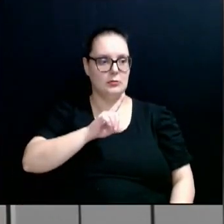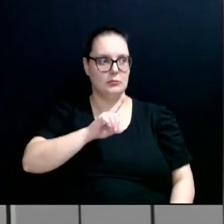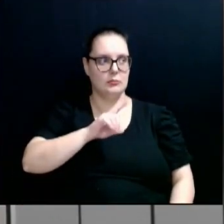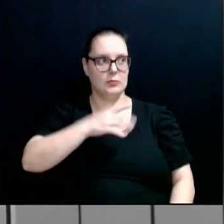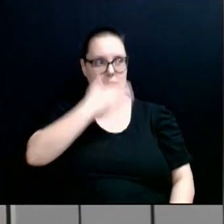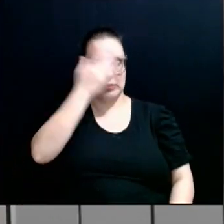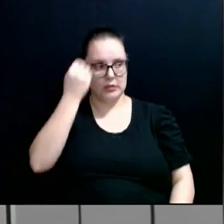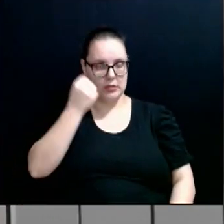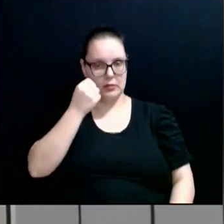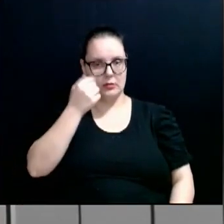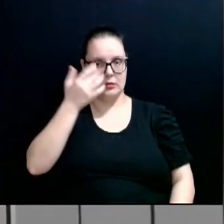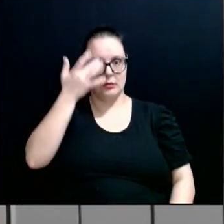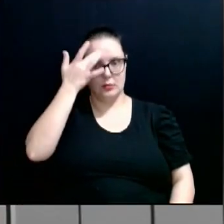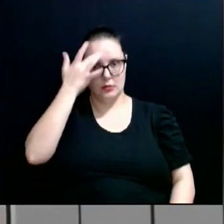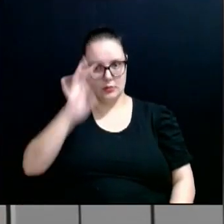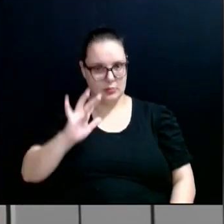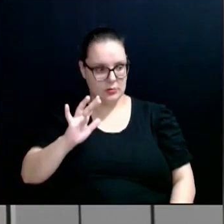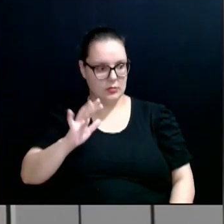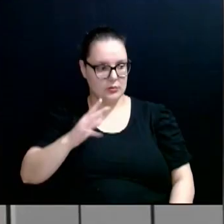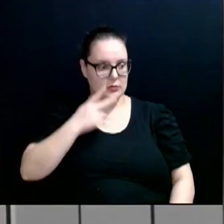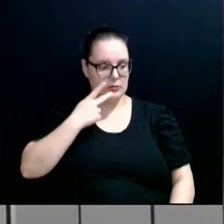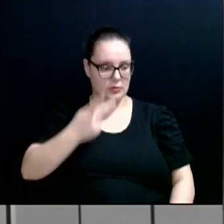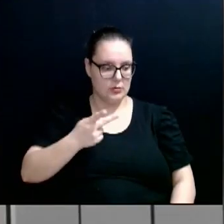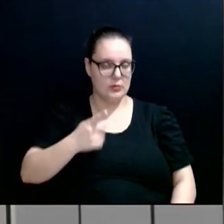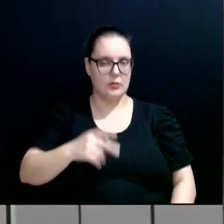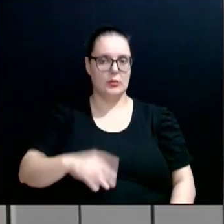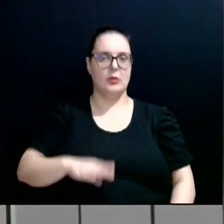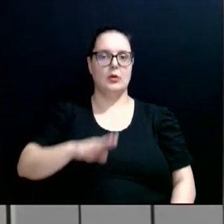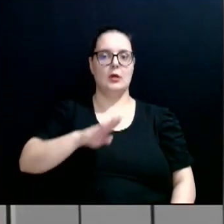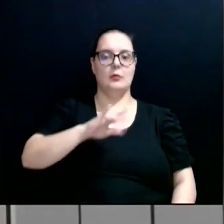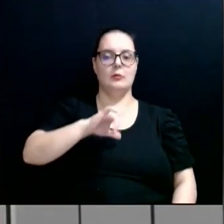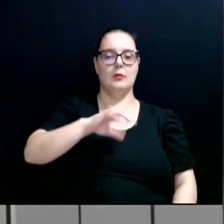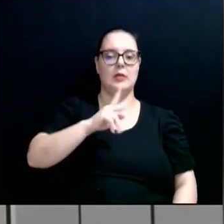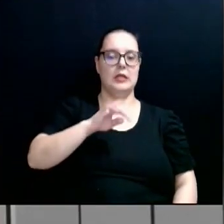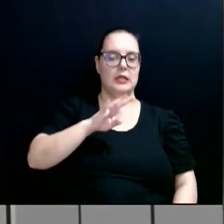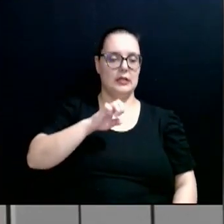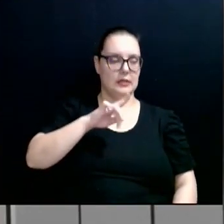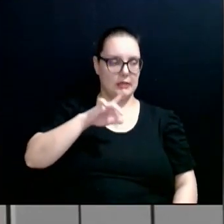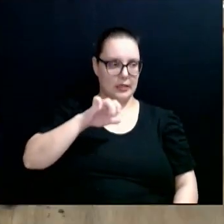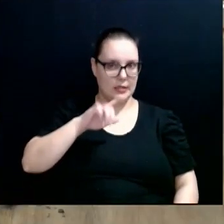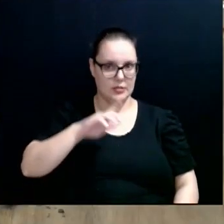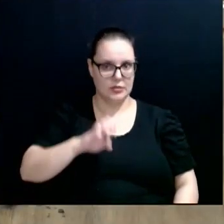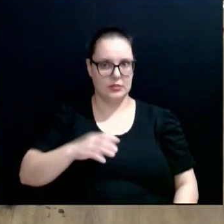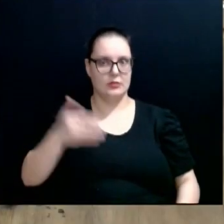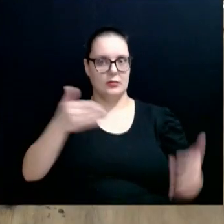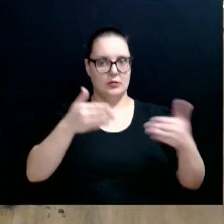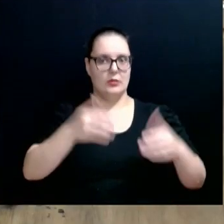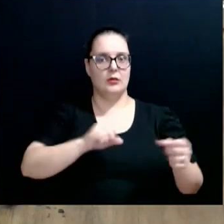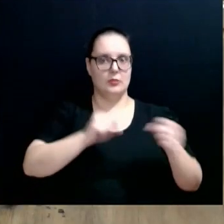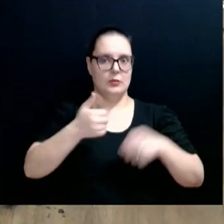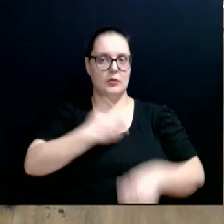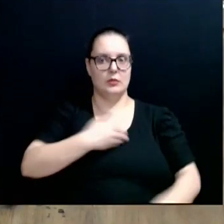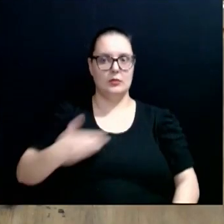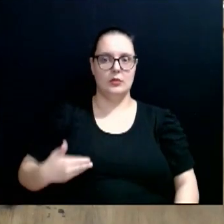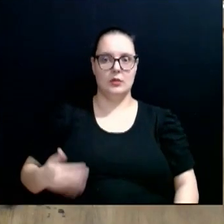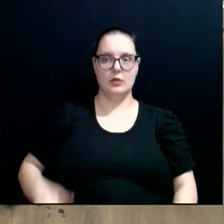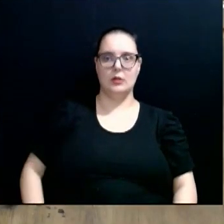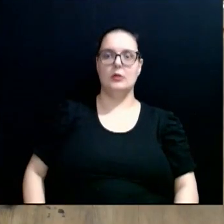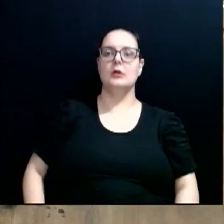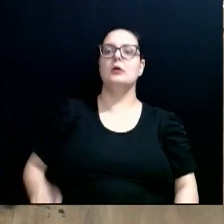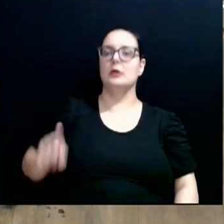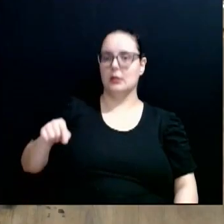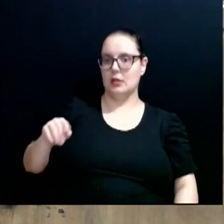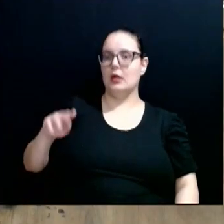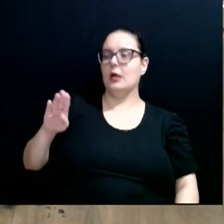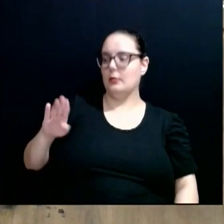arrecadação e de remuneração, né, a bilhetagem eletrônica, ela vai ter participação do poder público? Ela é a bilhetagem, isso é a